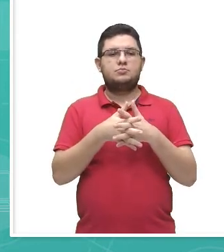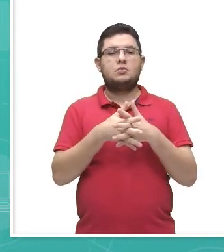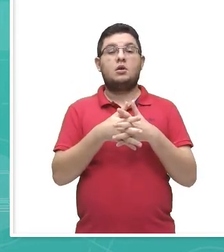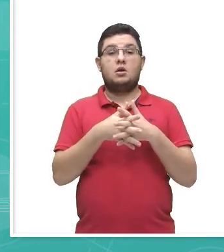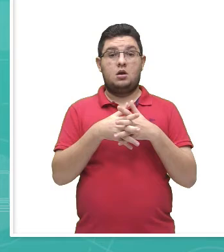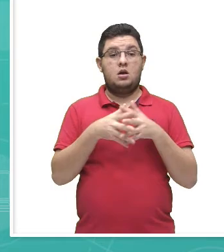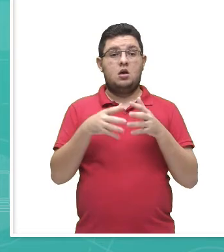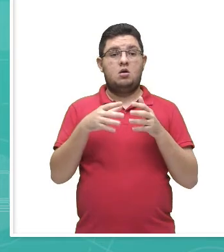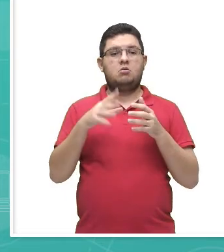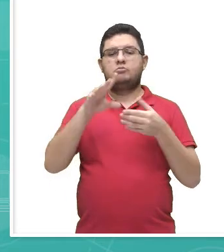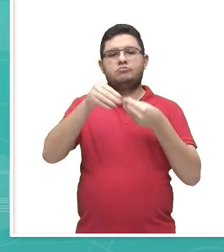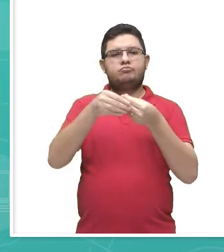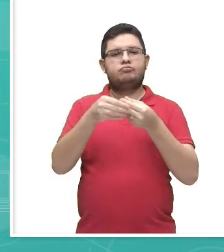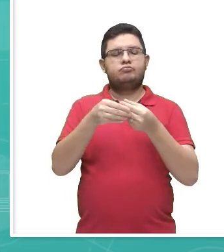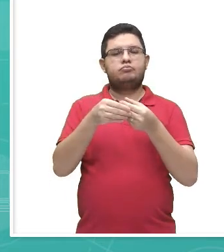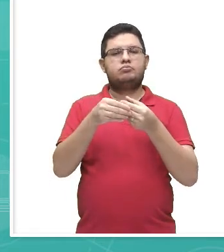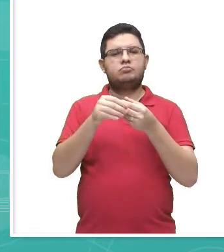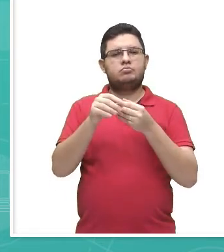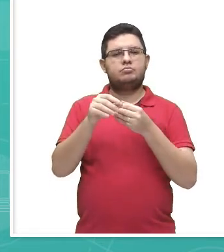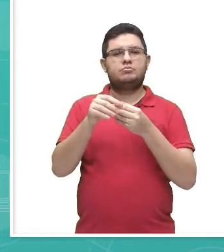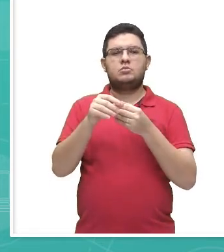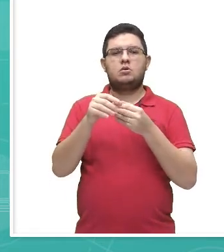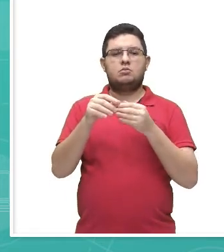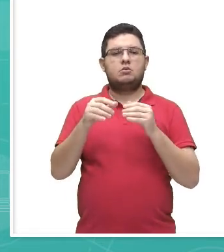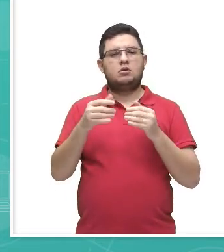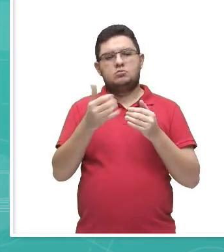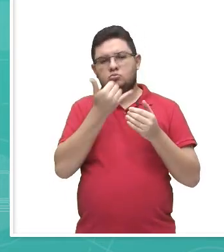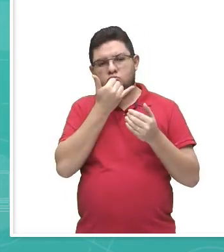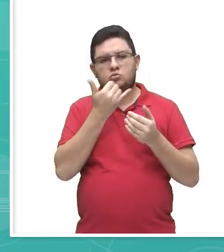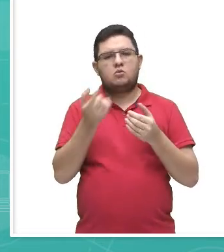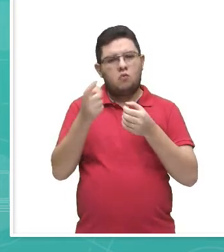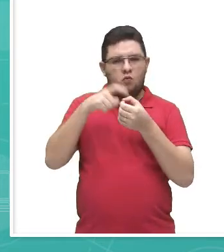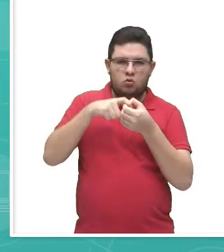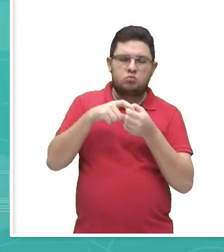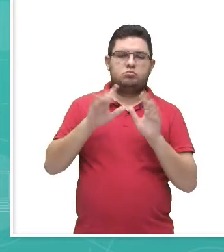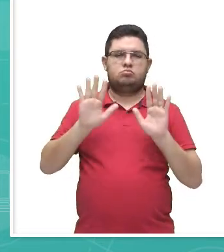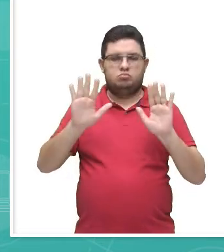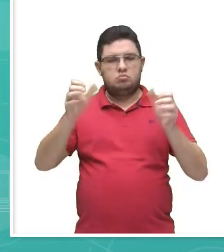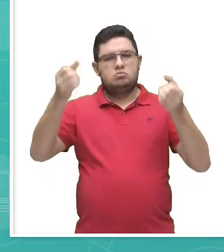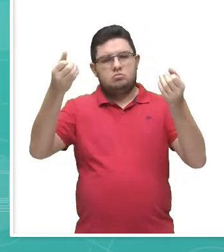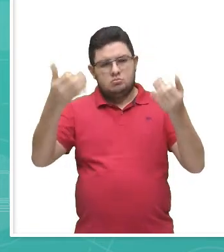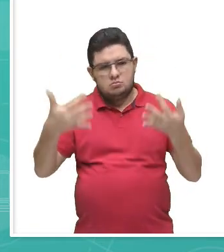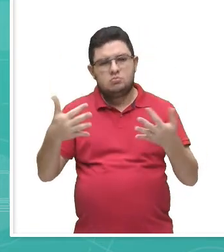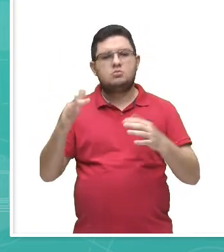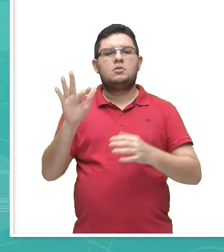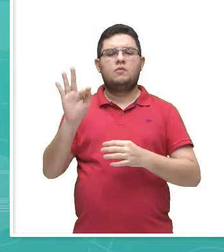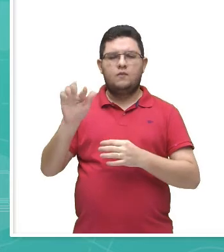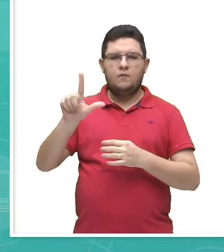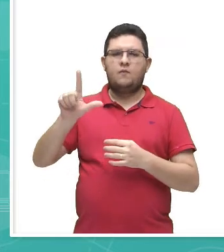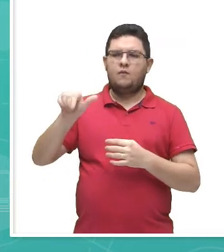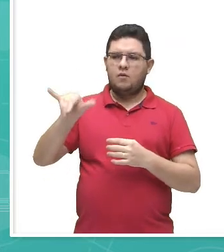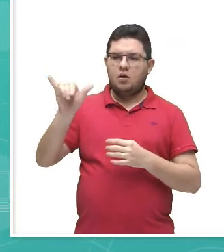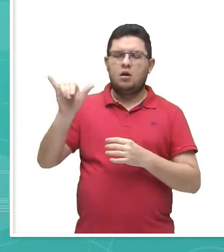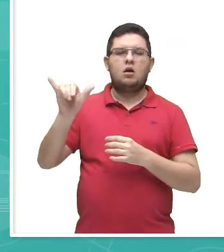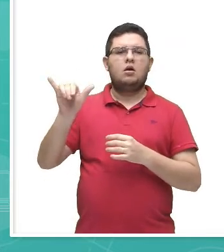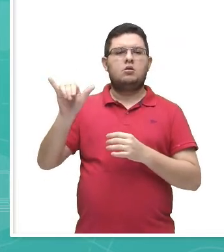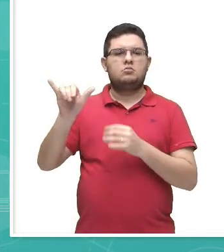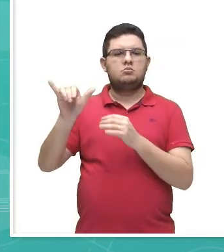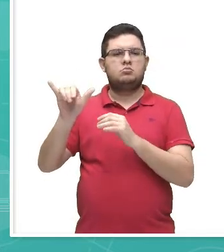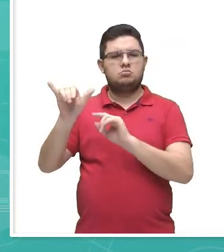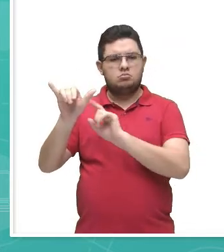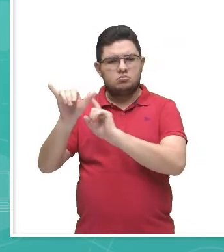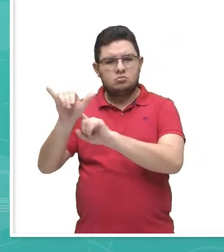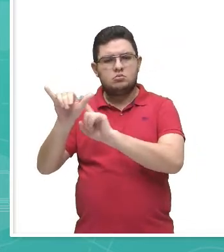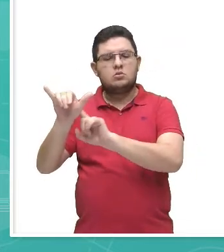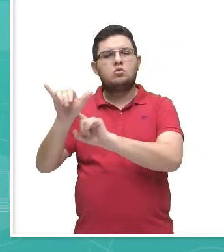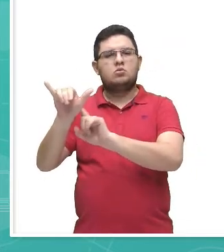aliás, deixa eu retornar aqui, o verbo fly, eu tenho antes do Y, eu tenho